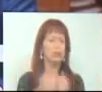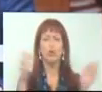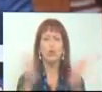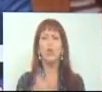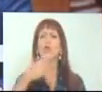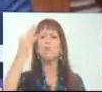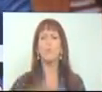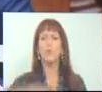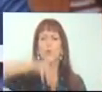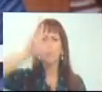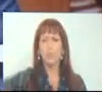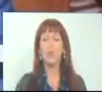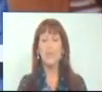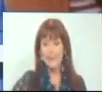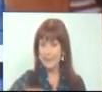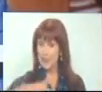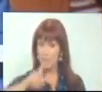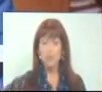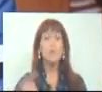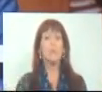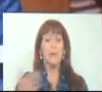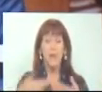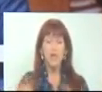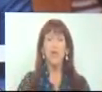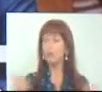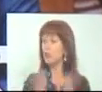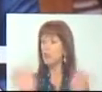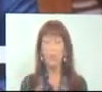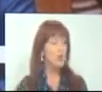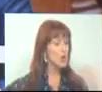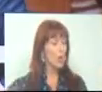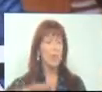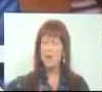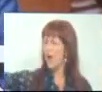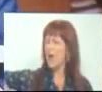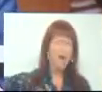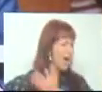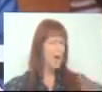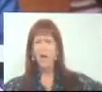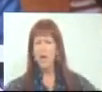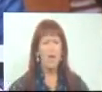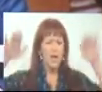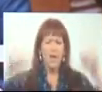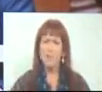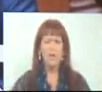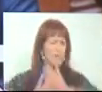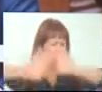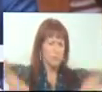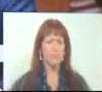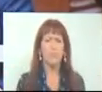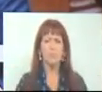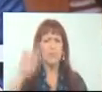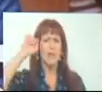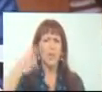todos os portugueses. O interesse nacional tem de nos levar a todos a pôr de parte a baixa política,